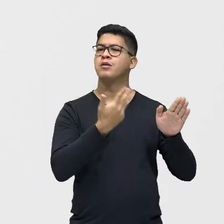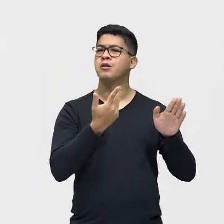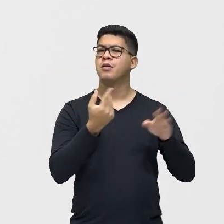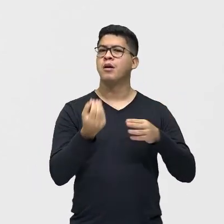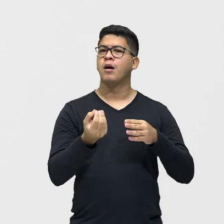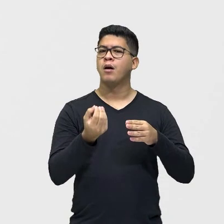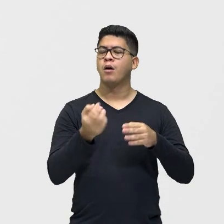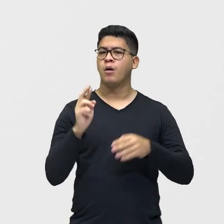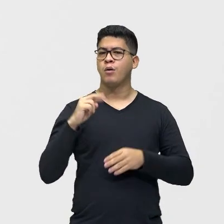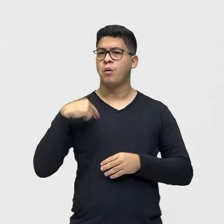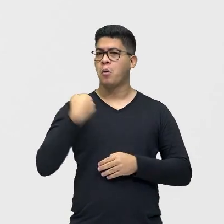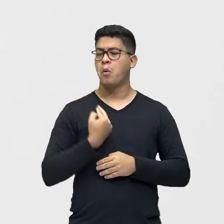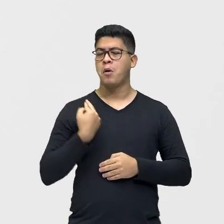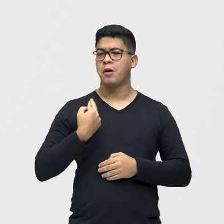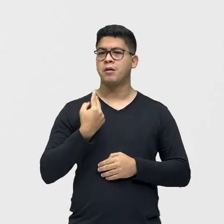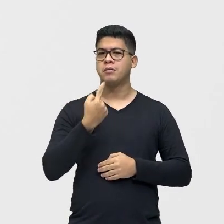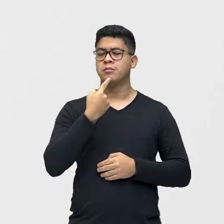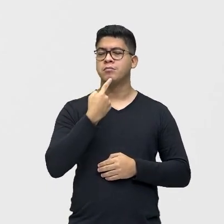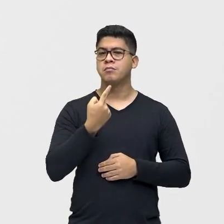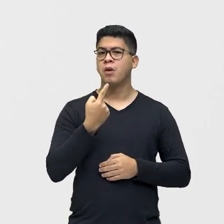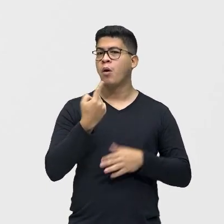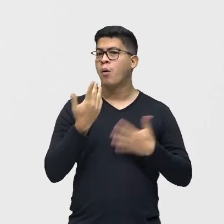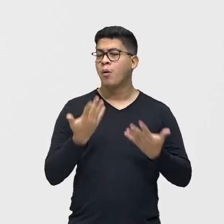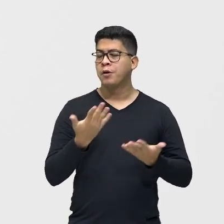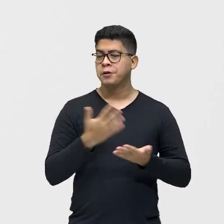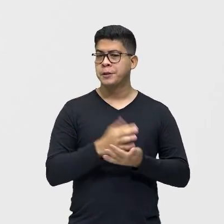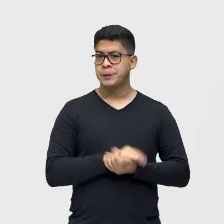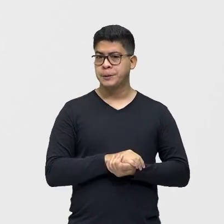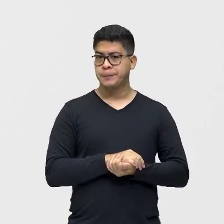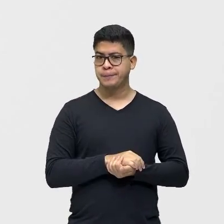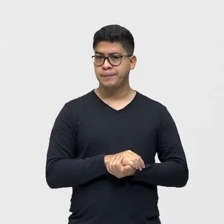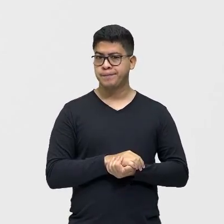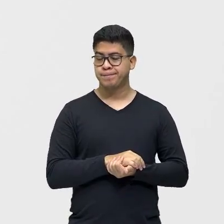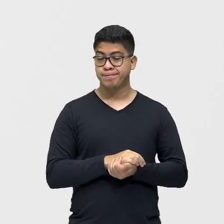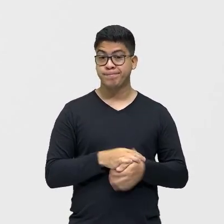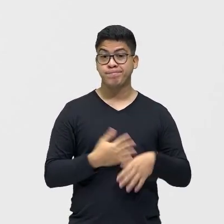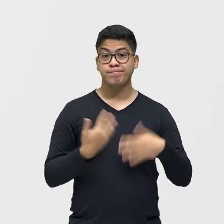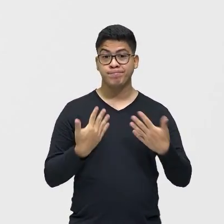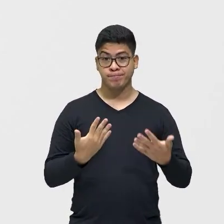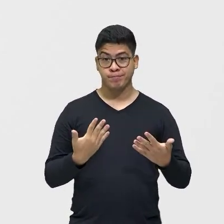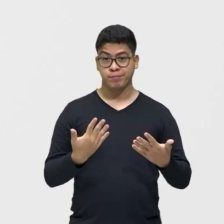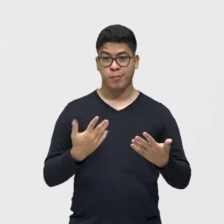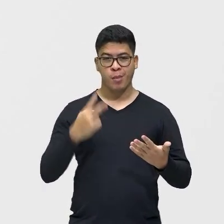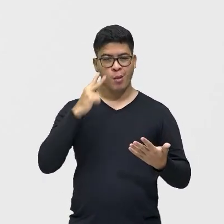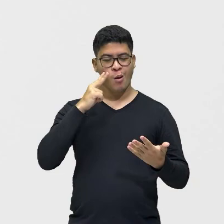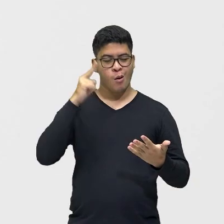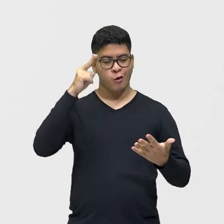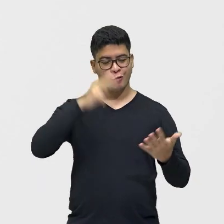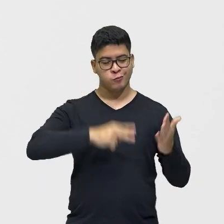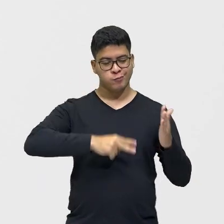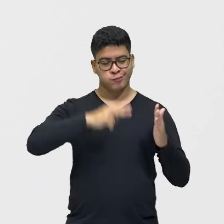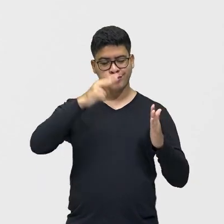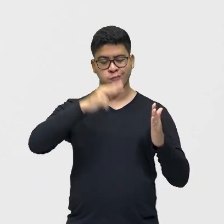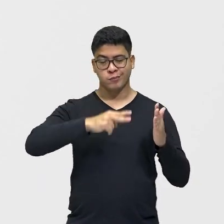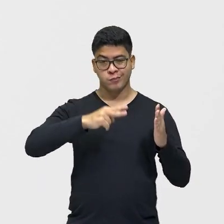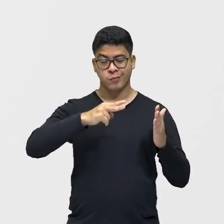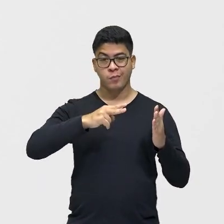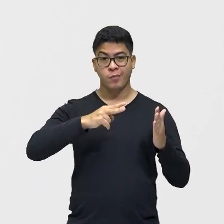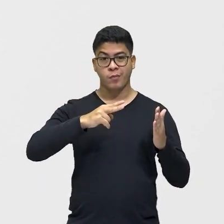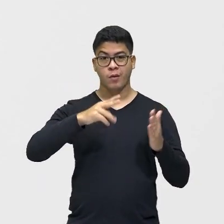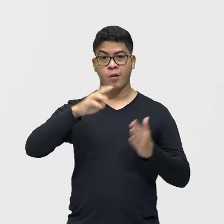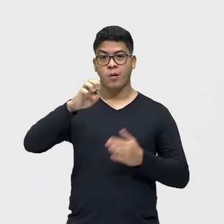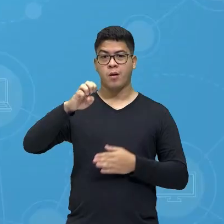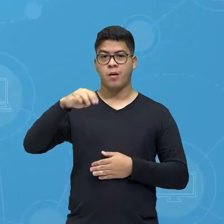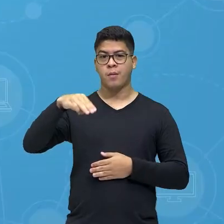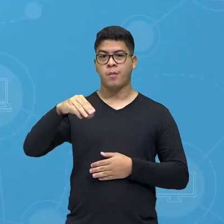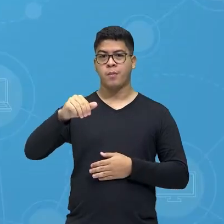é a resposta de vocês? Quero ver, hein? Bom, de acordo com o que eu estou vendo aqui, o Emanuel disse